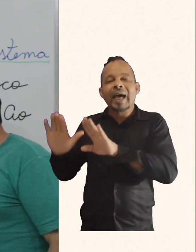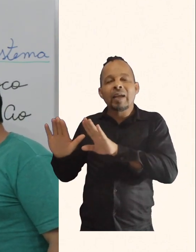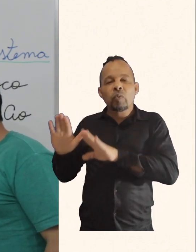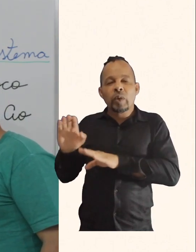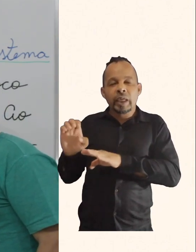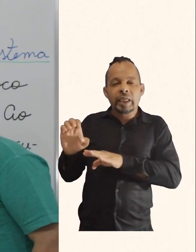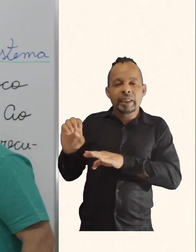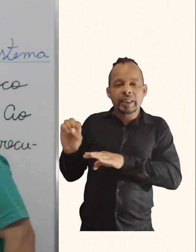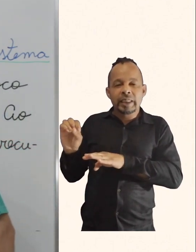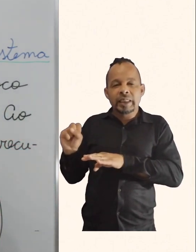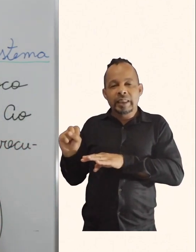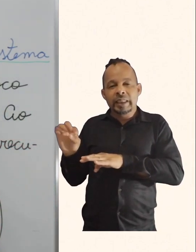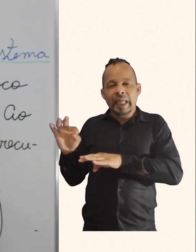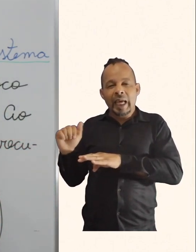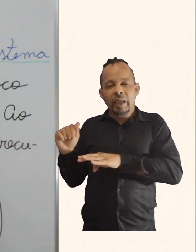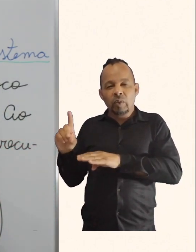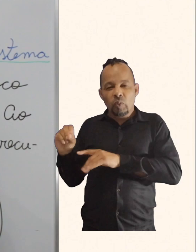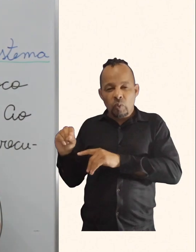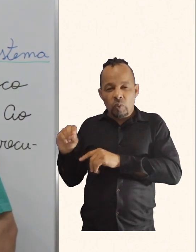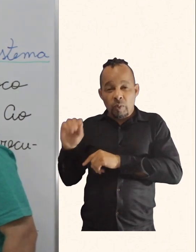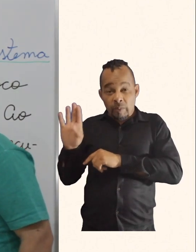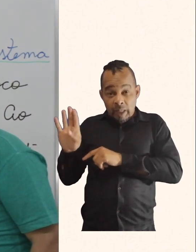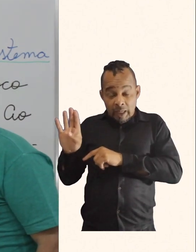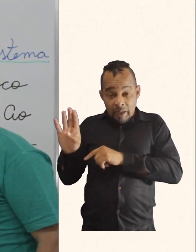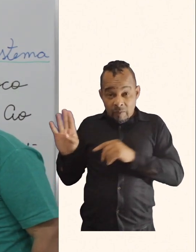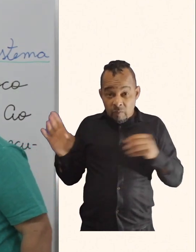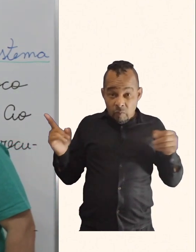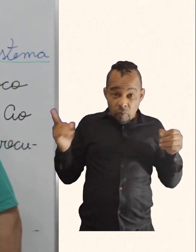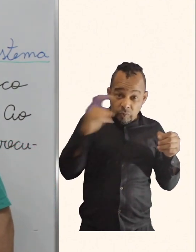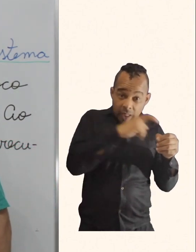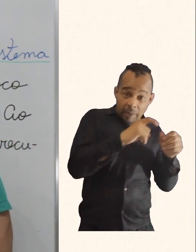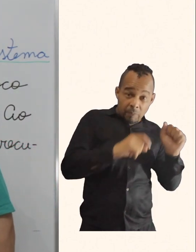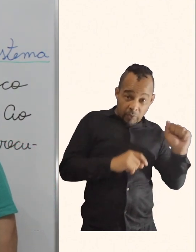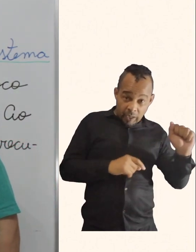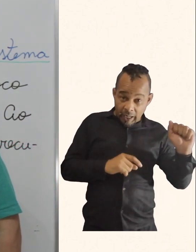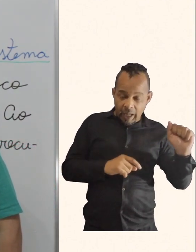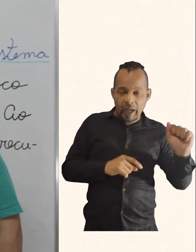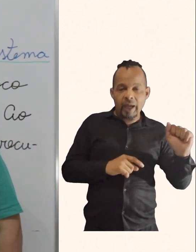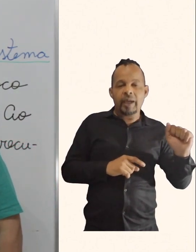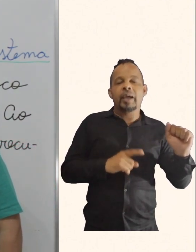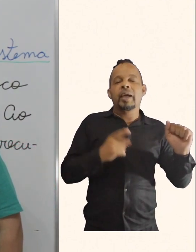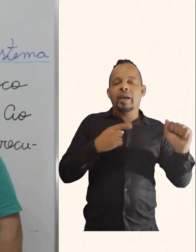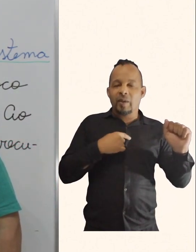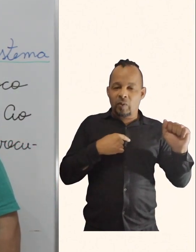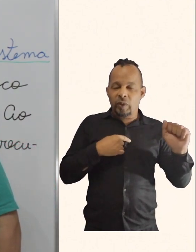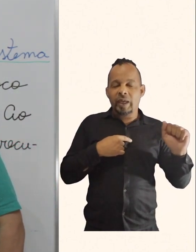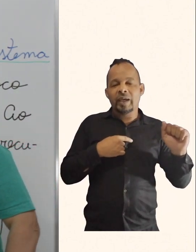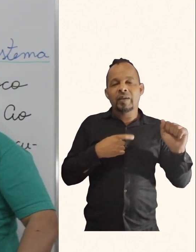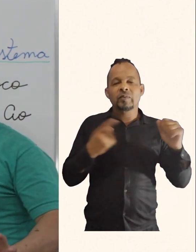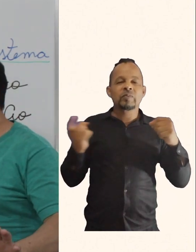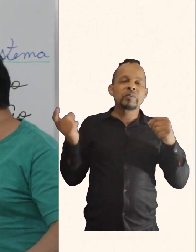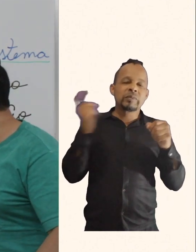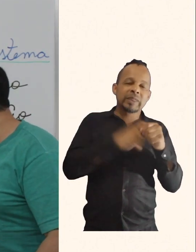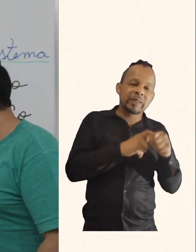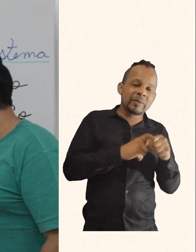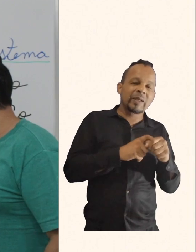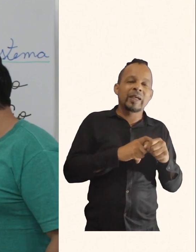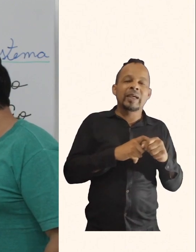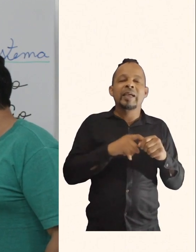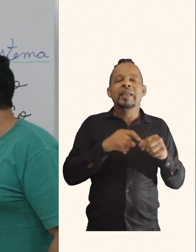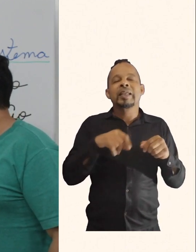estado B para o estado A, eu recupero ΔU. Por que eu não usei